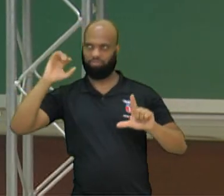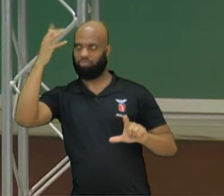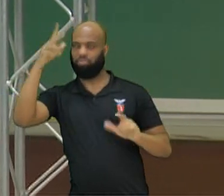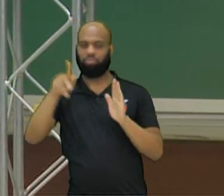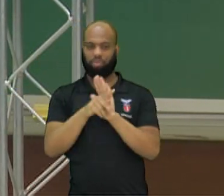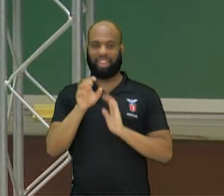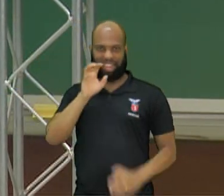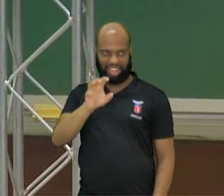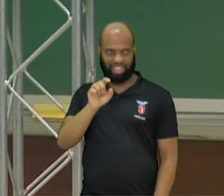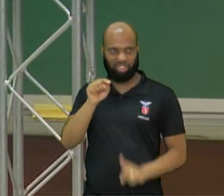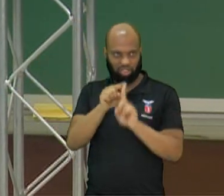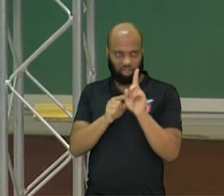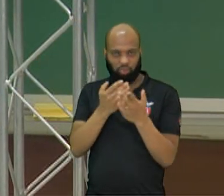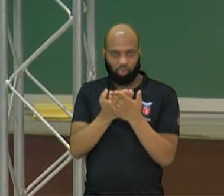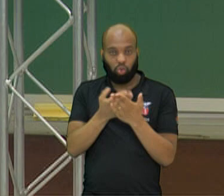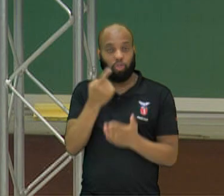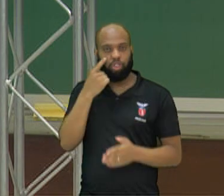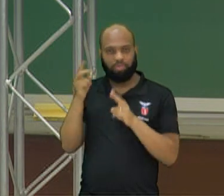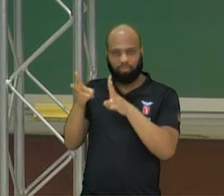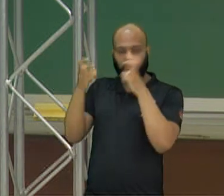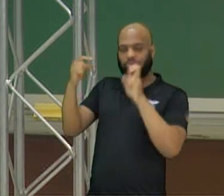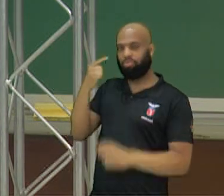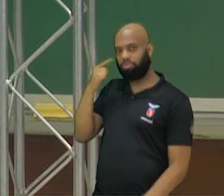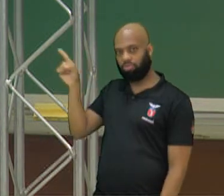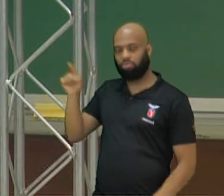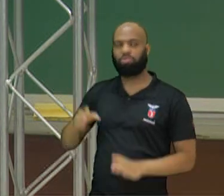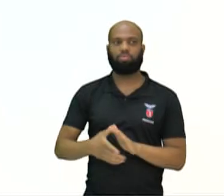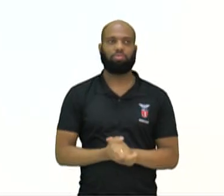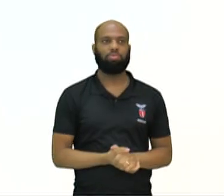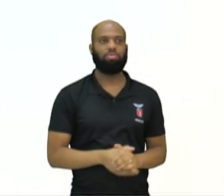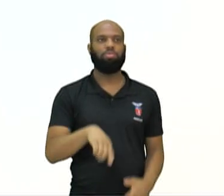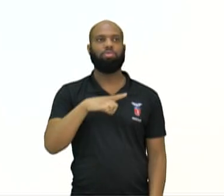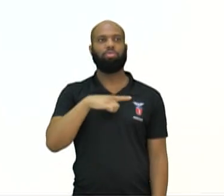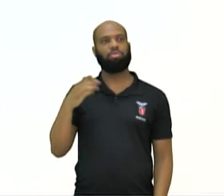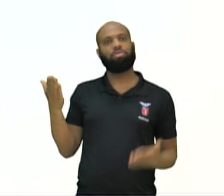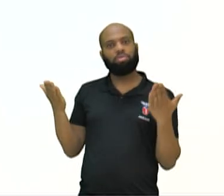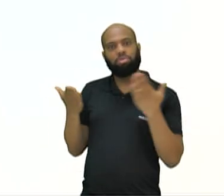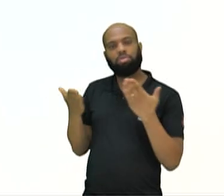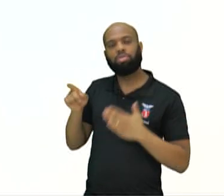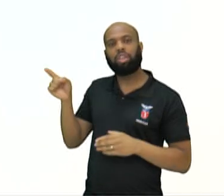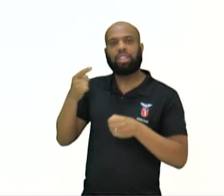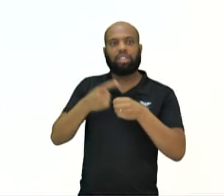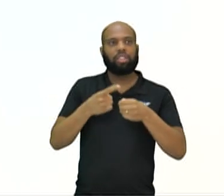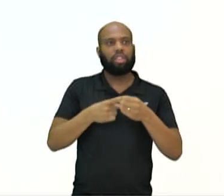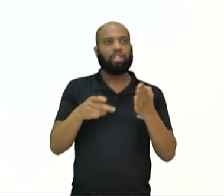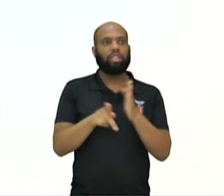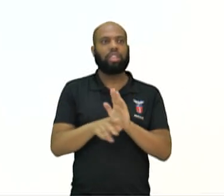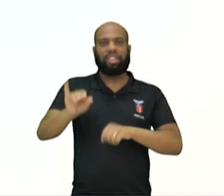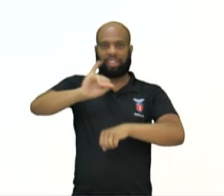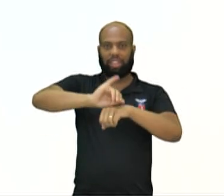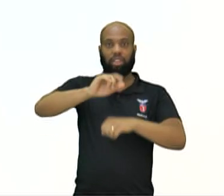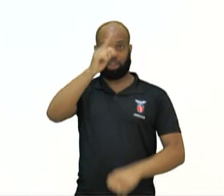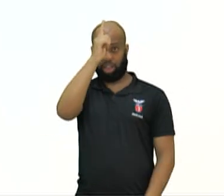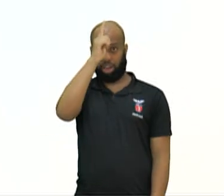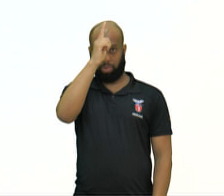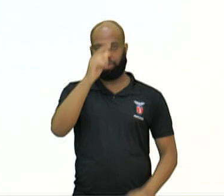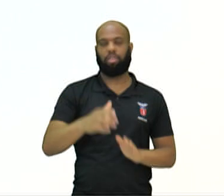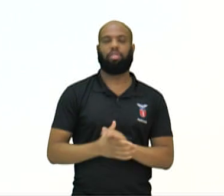temperado, observe o climograma aqui. Você está vendo aqui na tela. Ó. Nós estamos vendo a cidade de Berlim, na